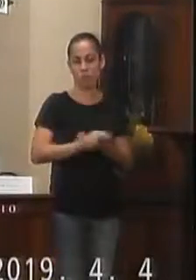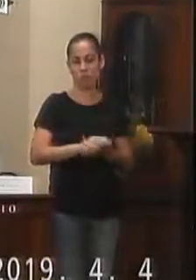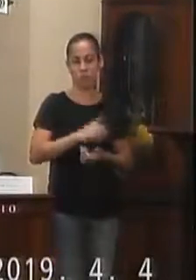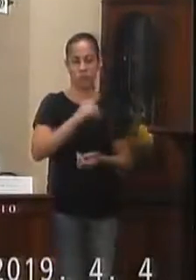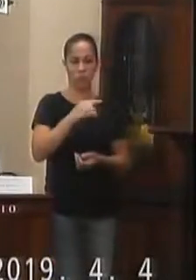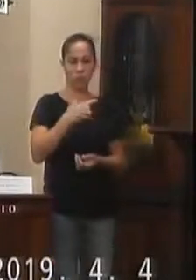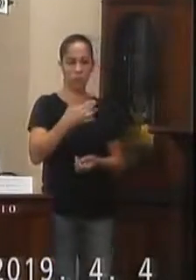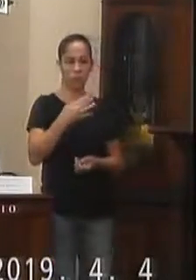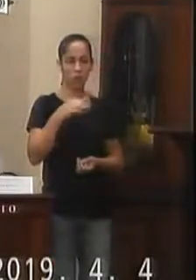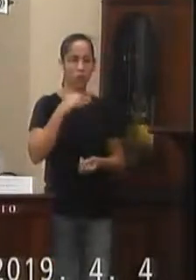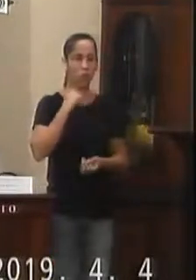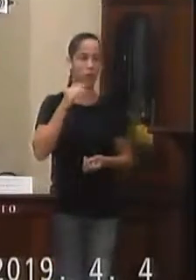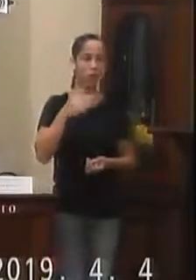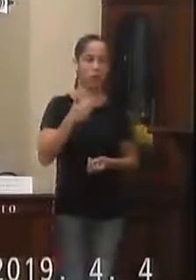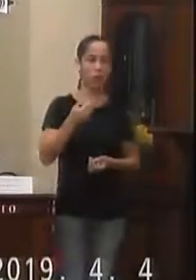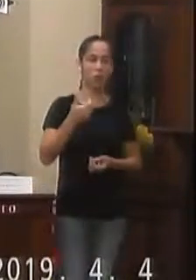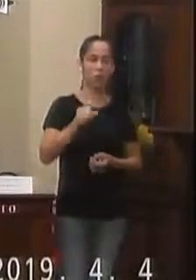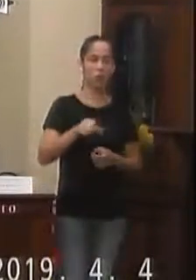David Nogueira.